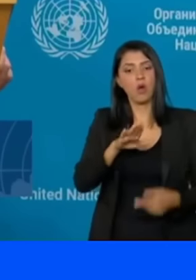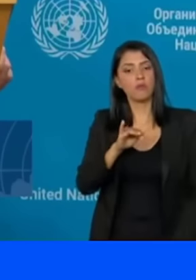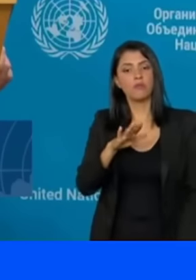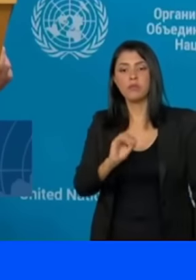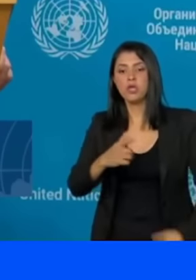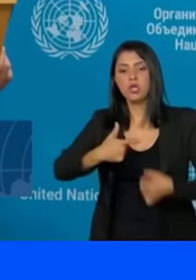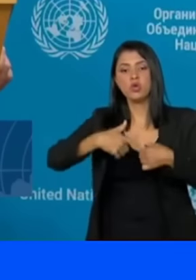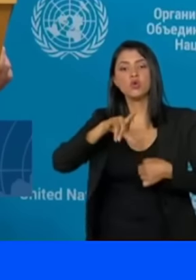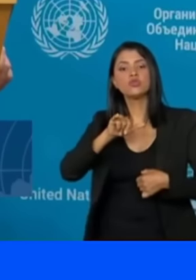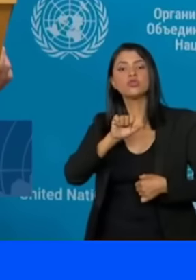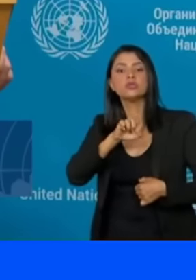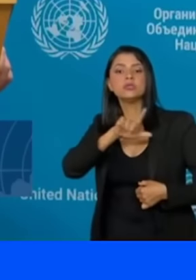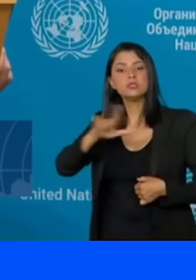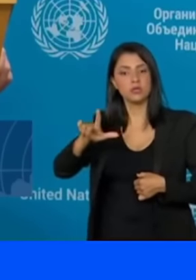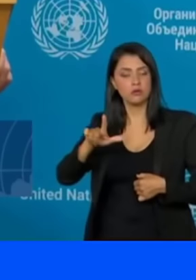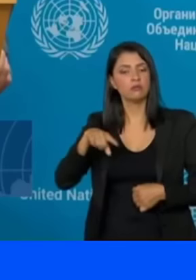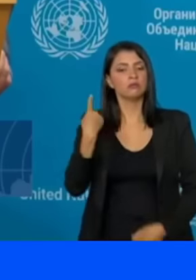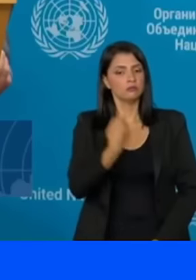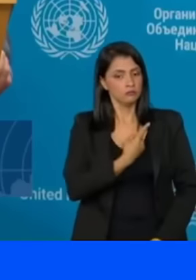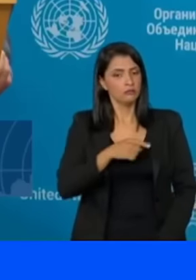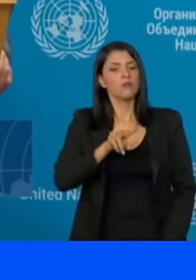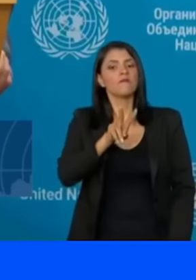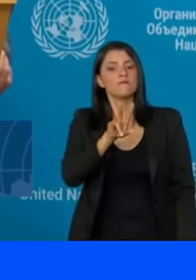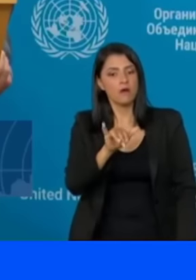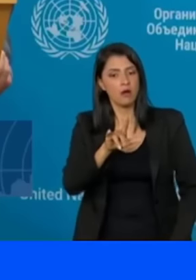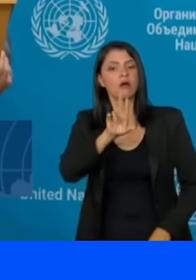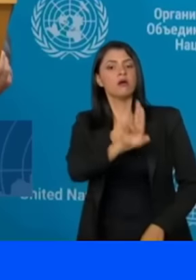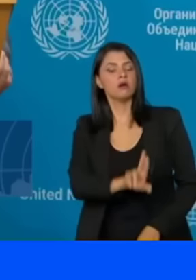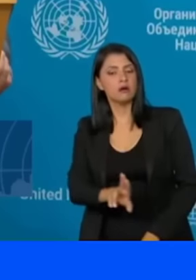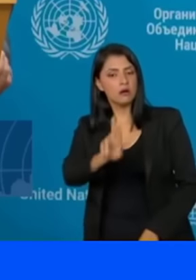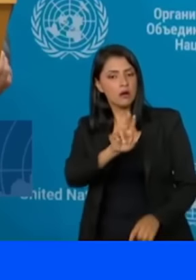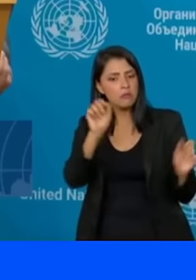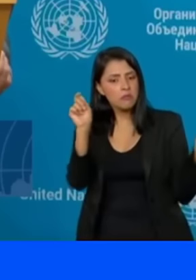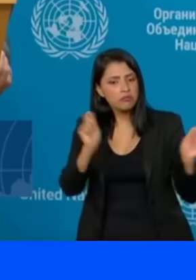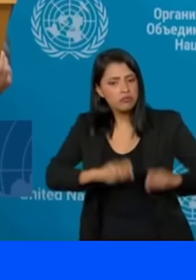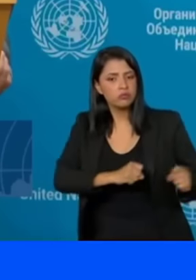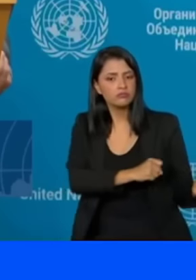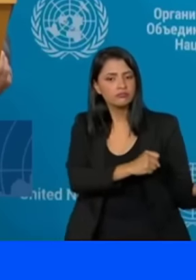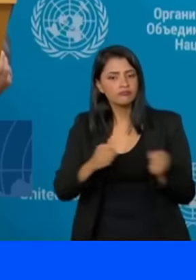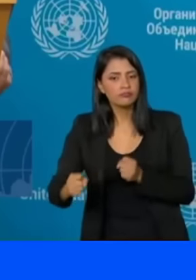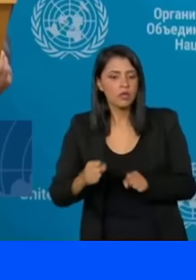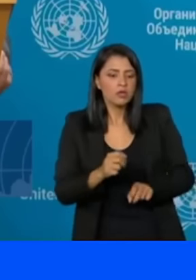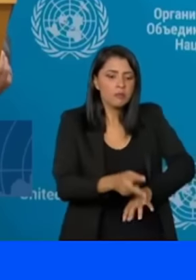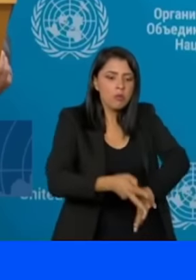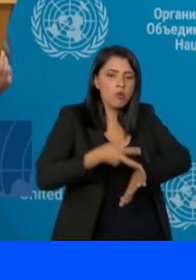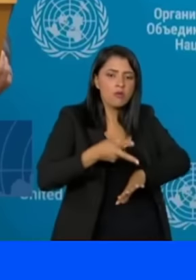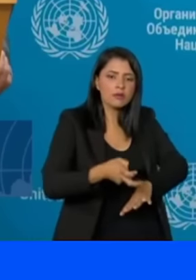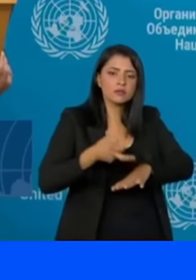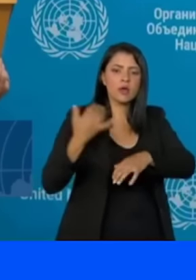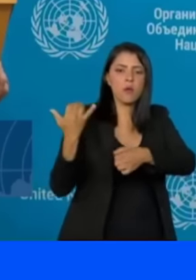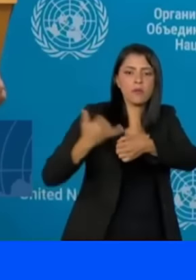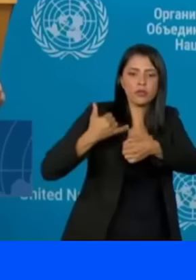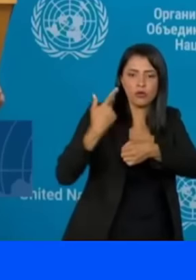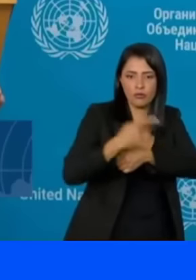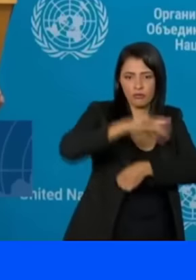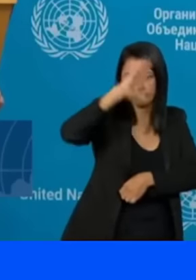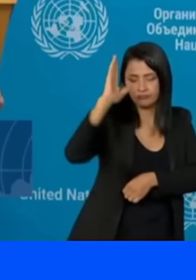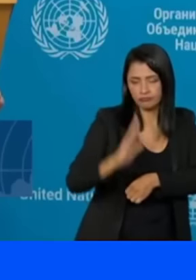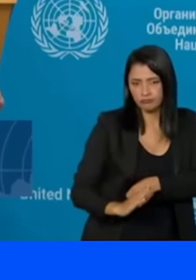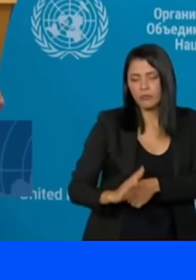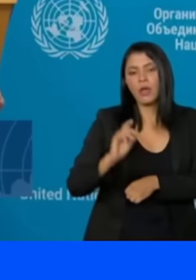vai utilizar o potencial de exploração de petróleo do Brasil para que a gente